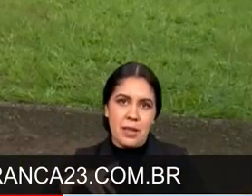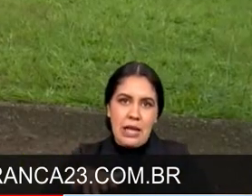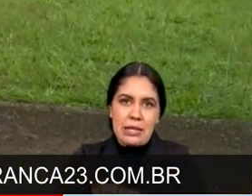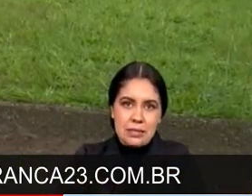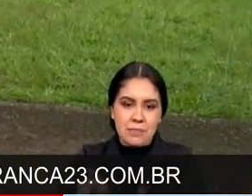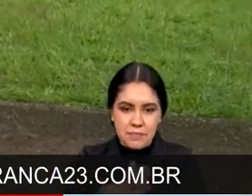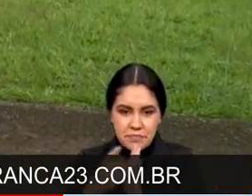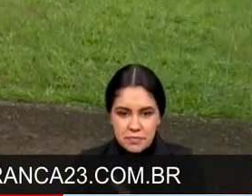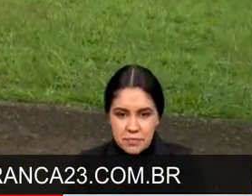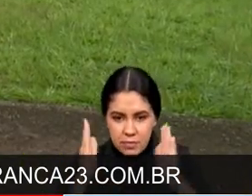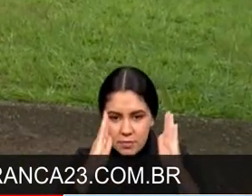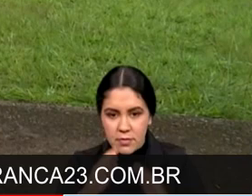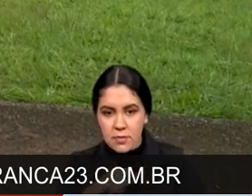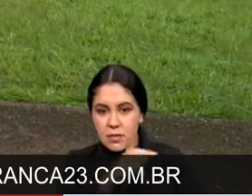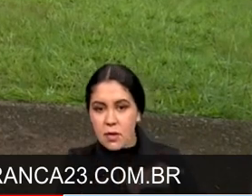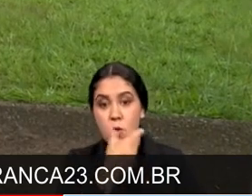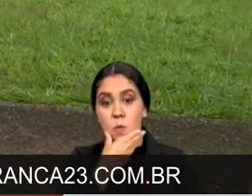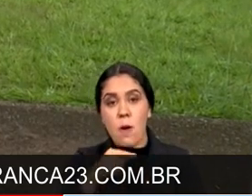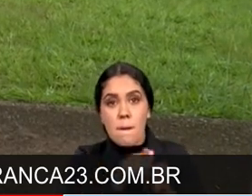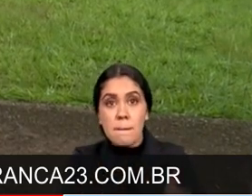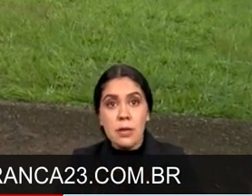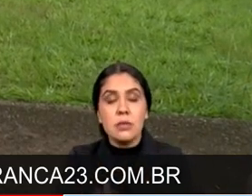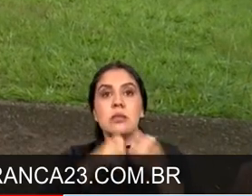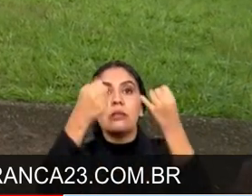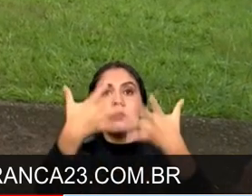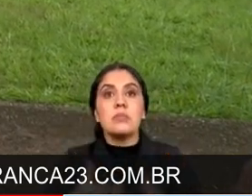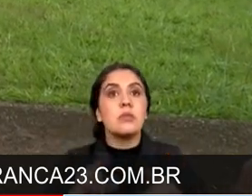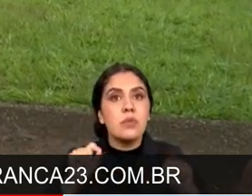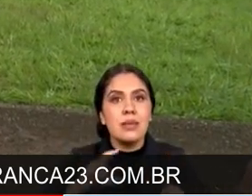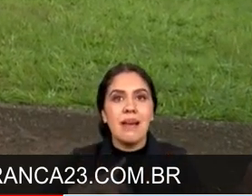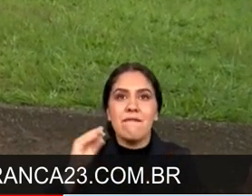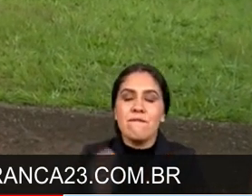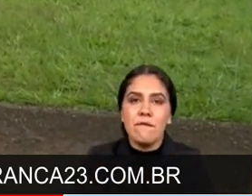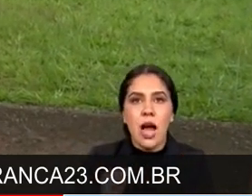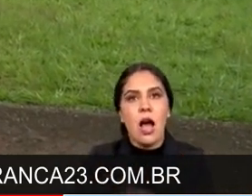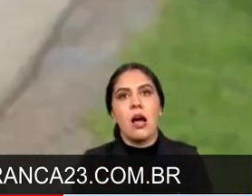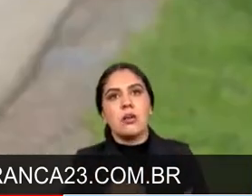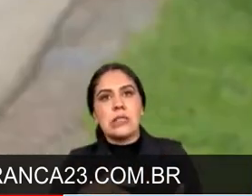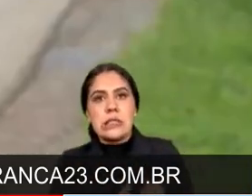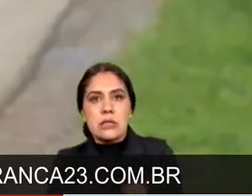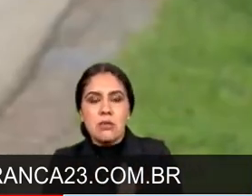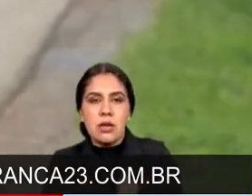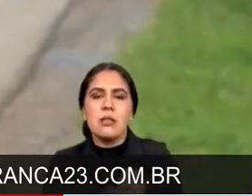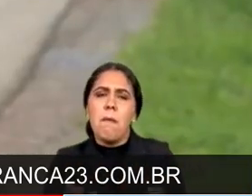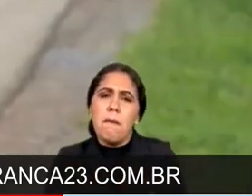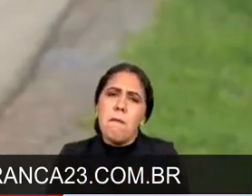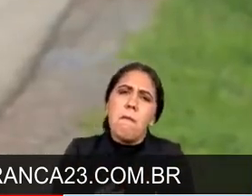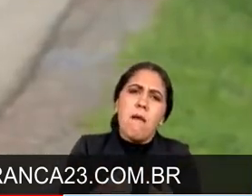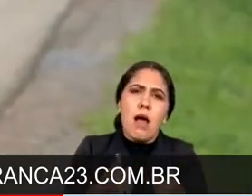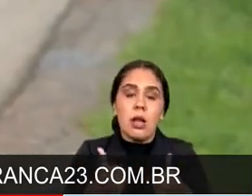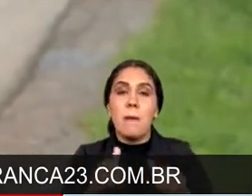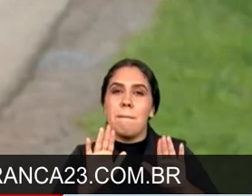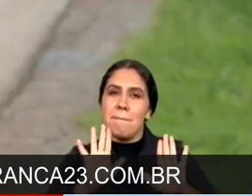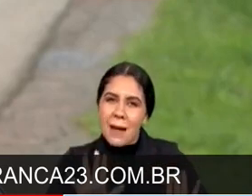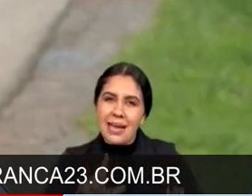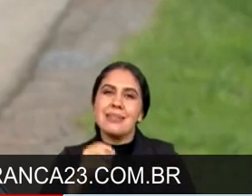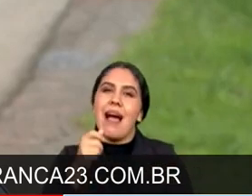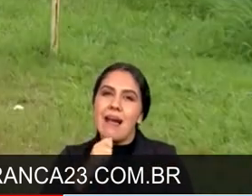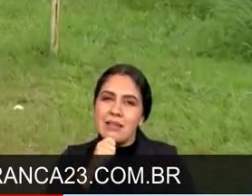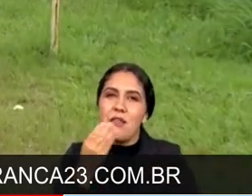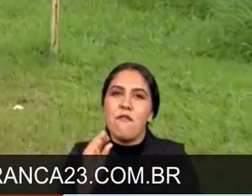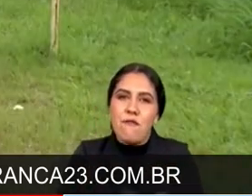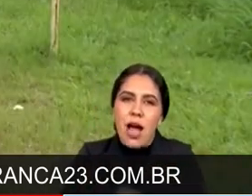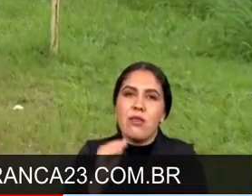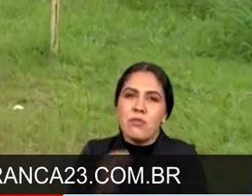trânsito. Este pesquisador alerta que a insegurança nas vias tem melhorado, mas ainda está distante de outros